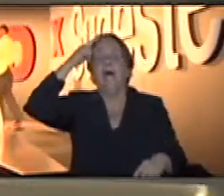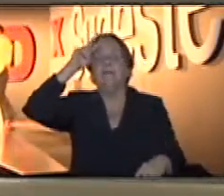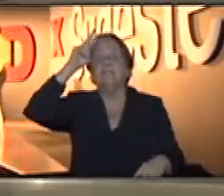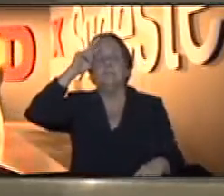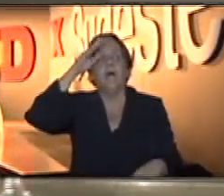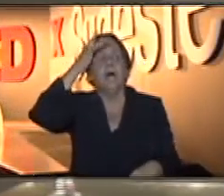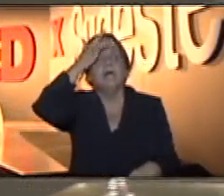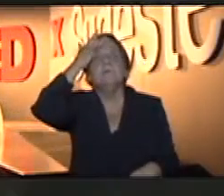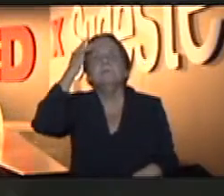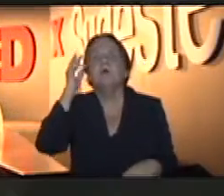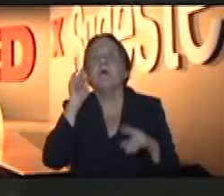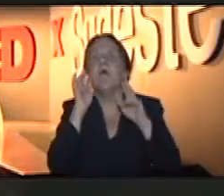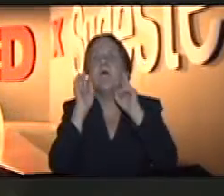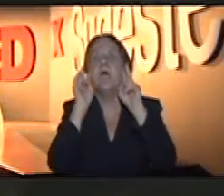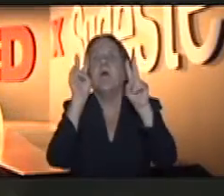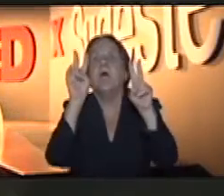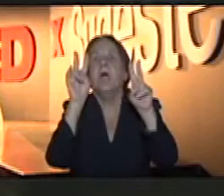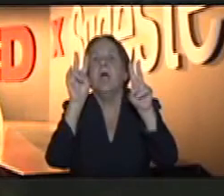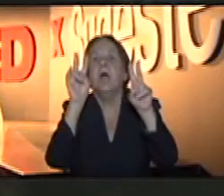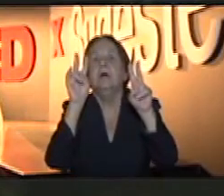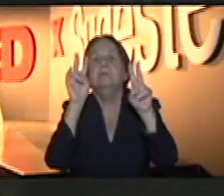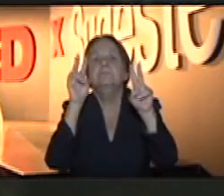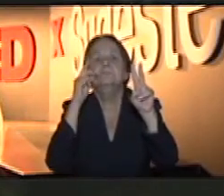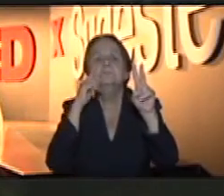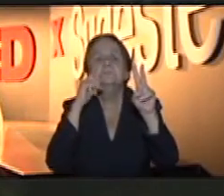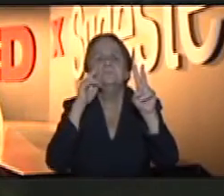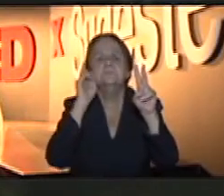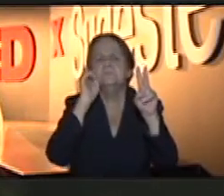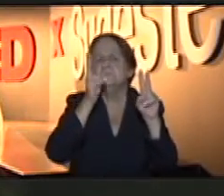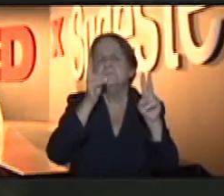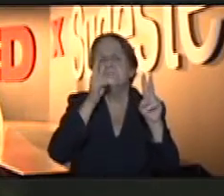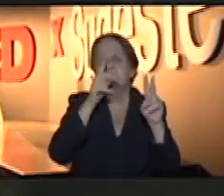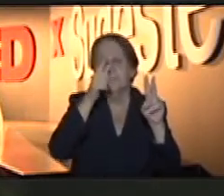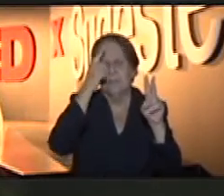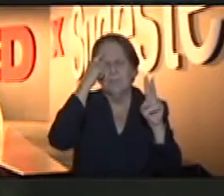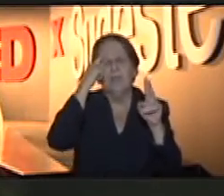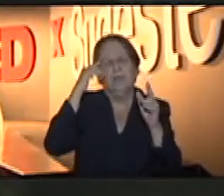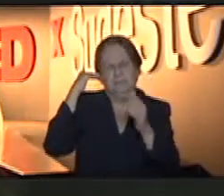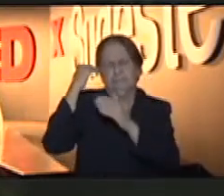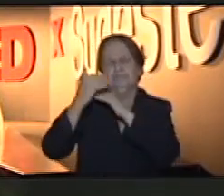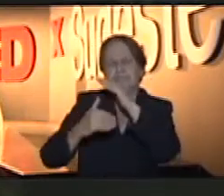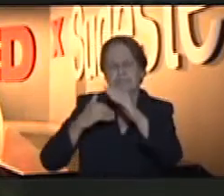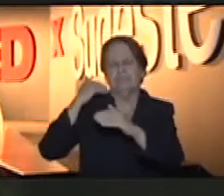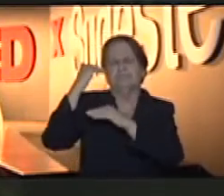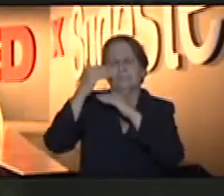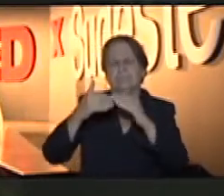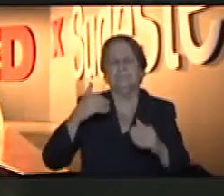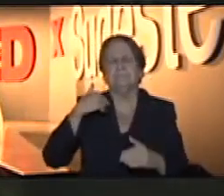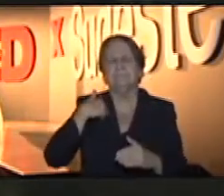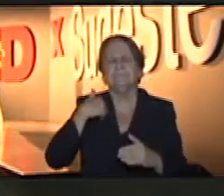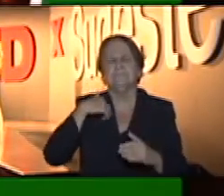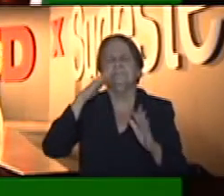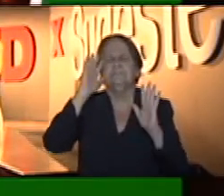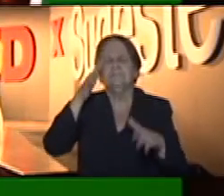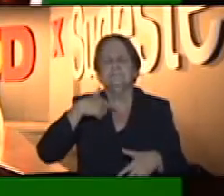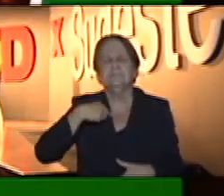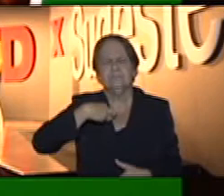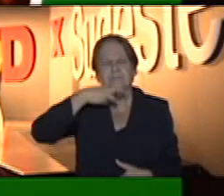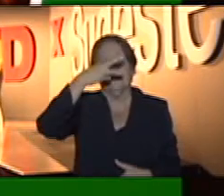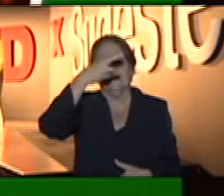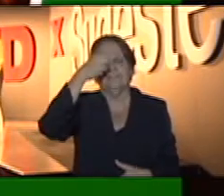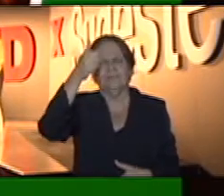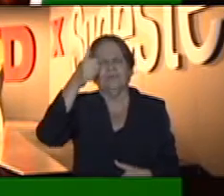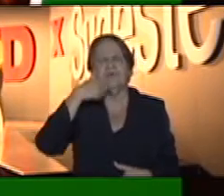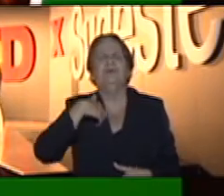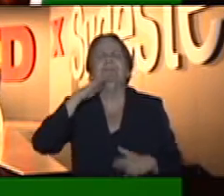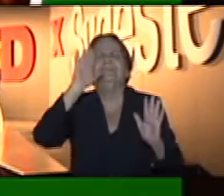as pessoas que assistiram e assistem essas séries que não vai só da época do Ronaldo eu tô meio meio tonto que depois que eu fiz 31 anos